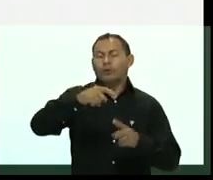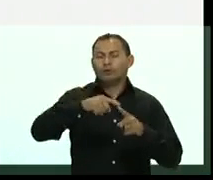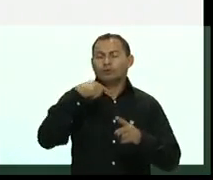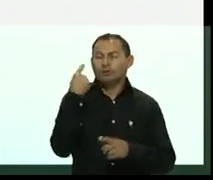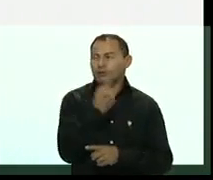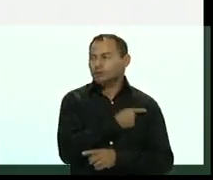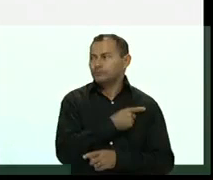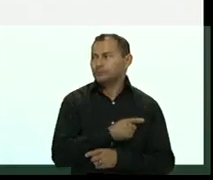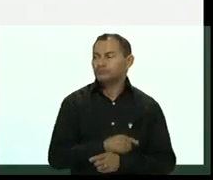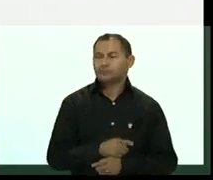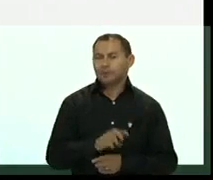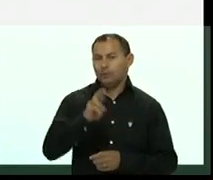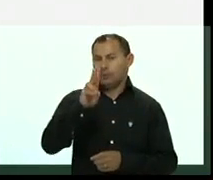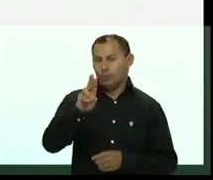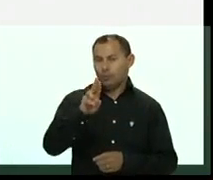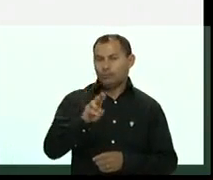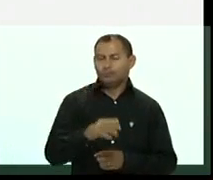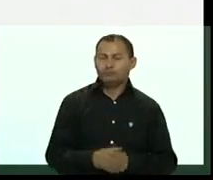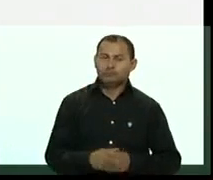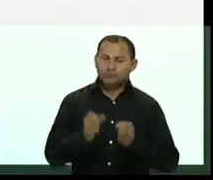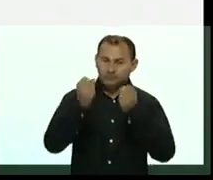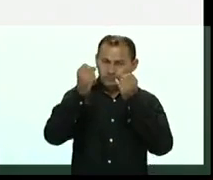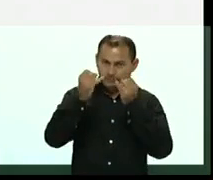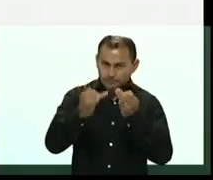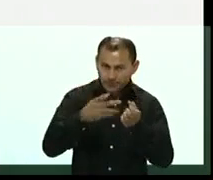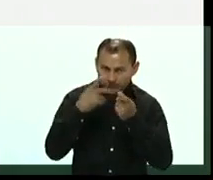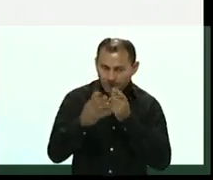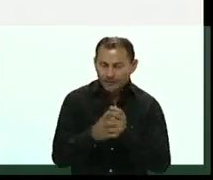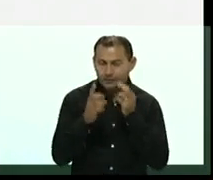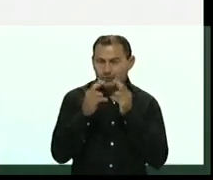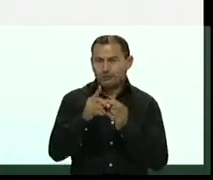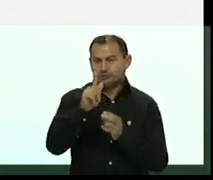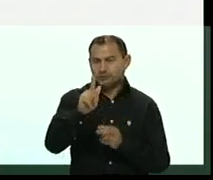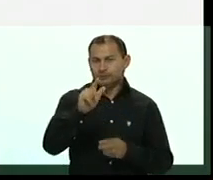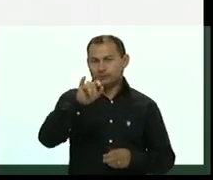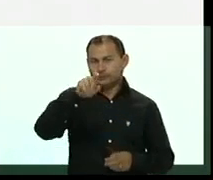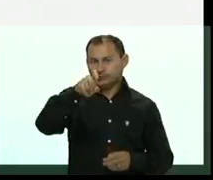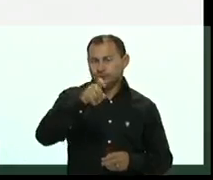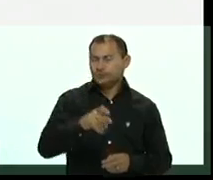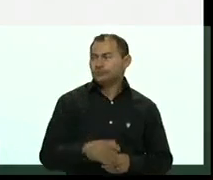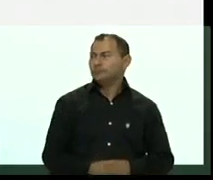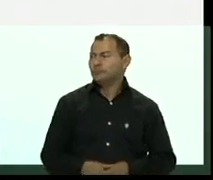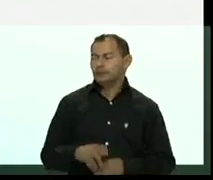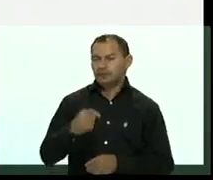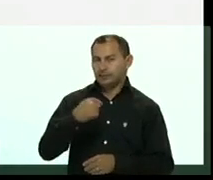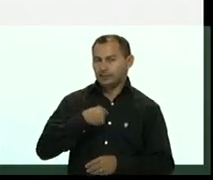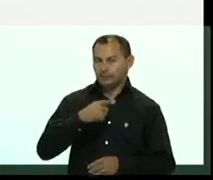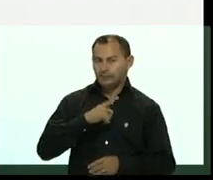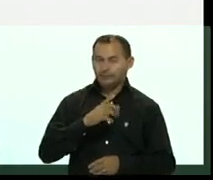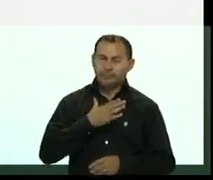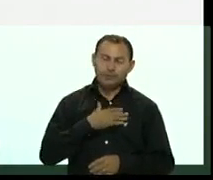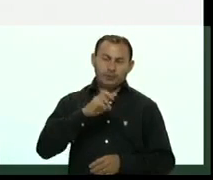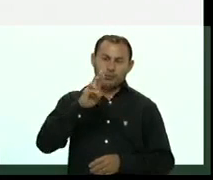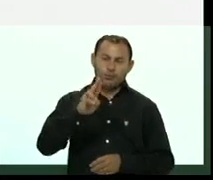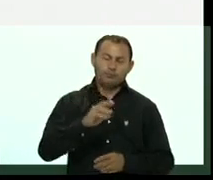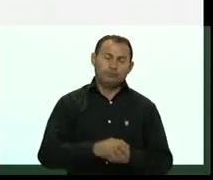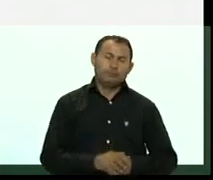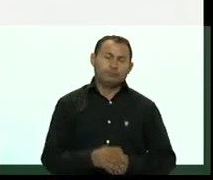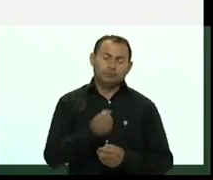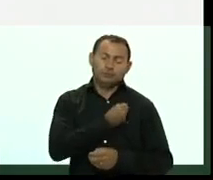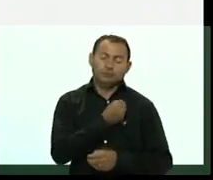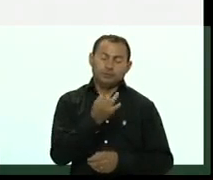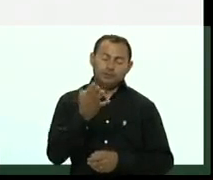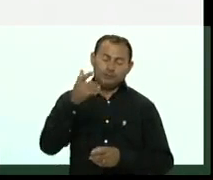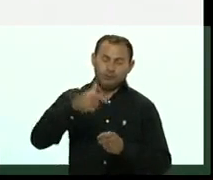nós temos é que o U, né, que foi o que eu acabei de considerar, é igual a G de X. Então, se eu tenho que o meu U, ou seja, o número de